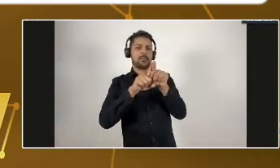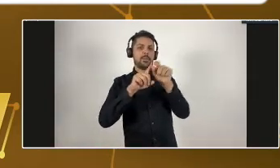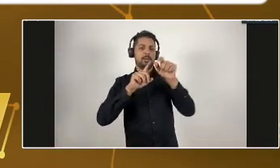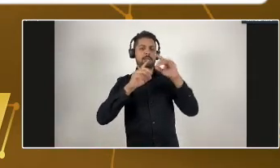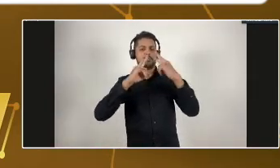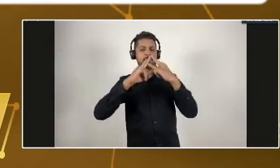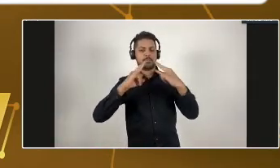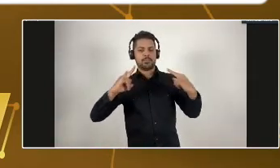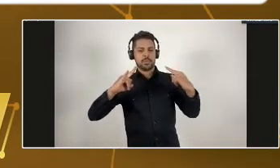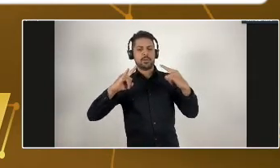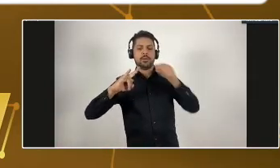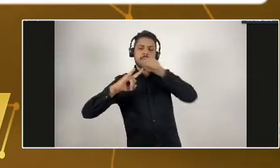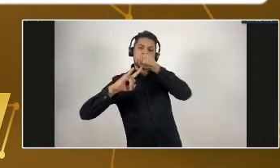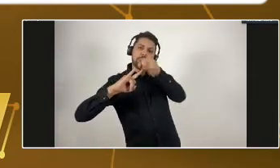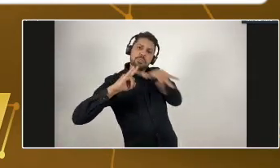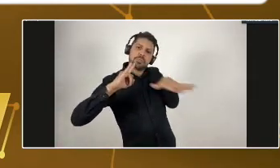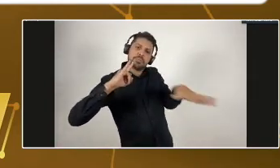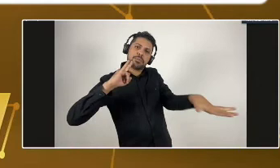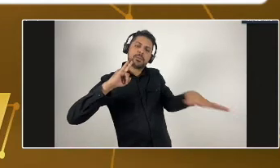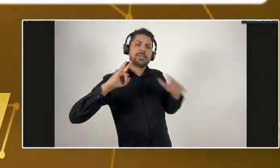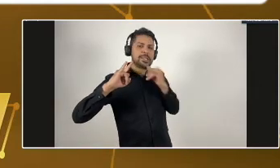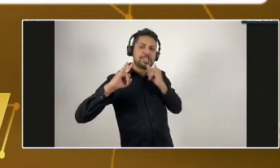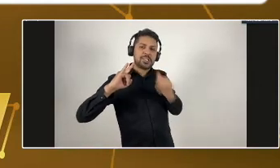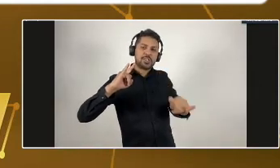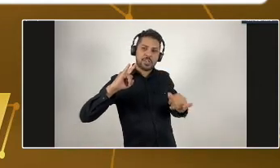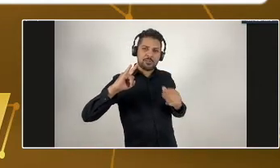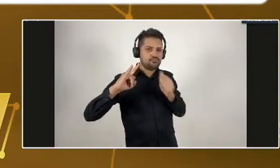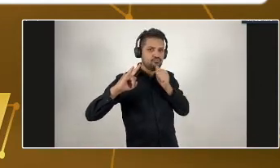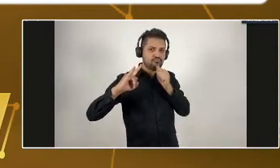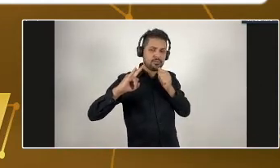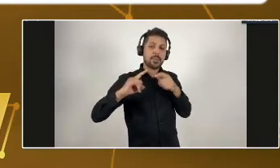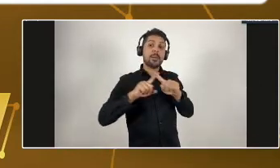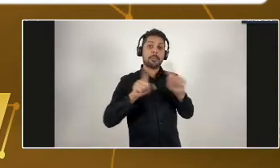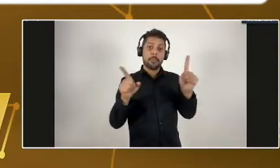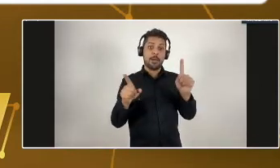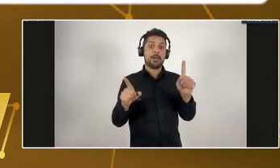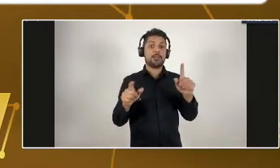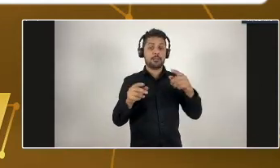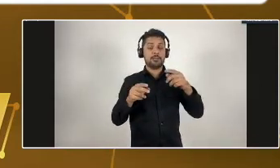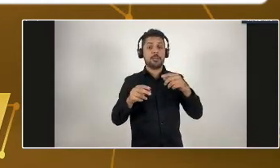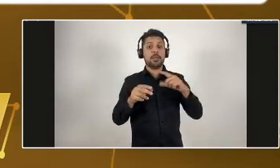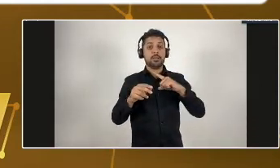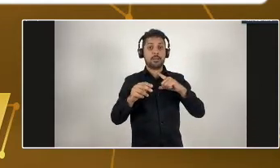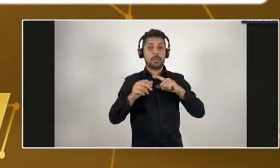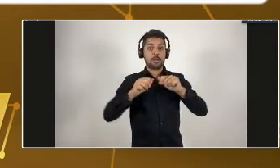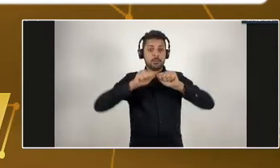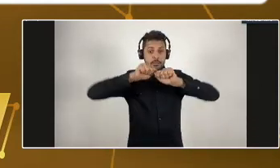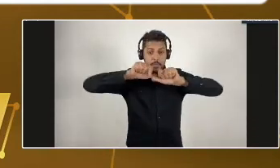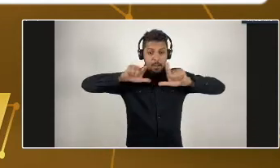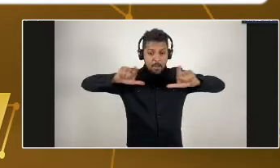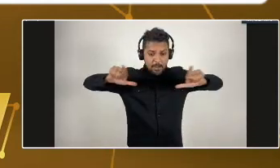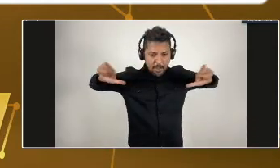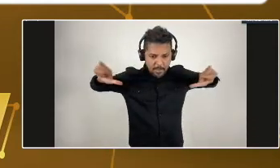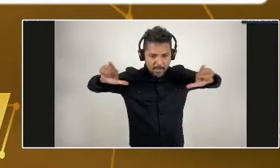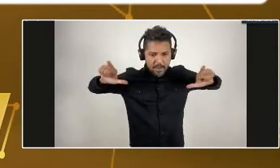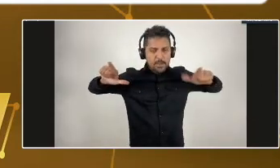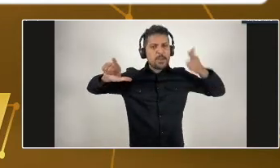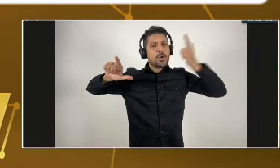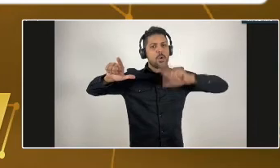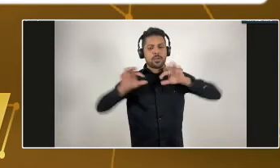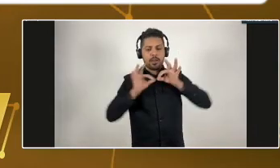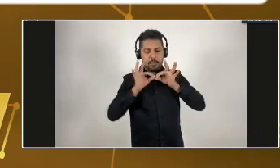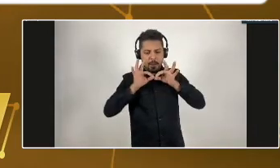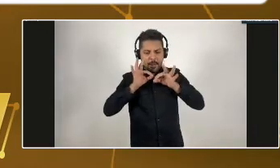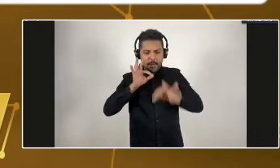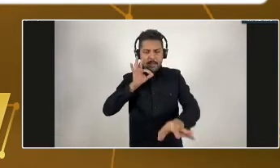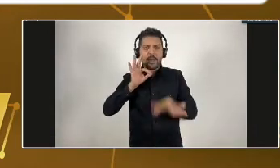e dizer que essas informações, ela tem um nível de precisão de mais ou menos 10 metros, 10 a 20 metros, mas que a